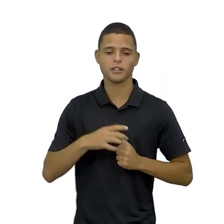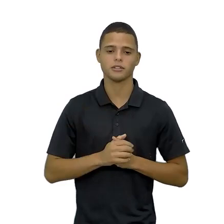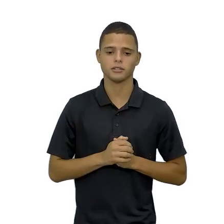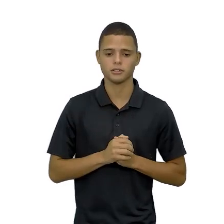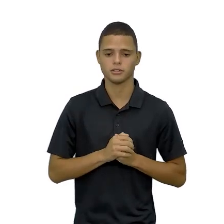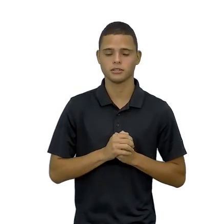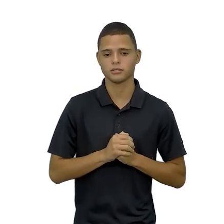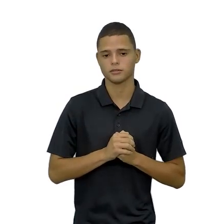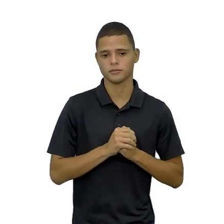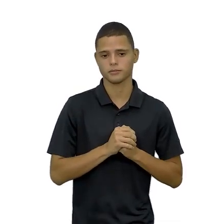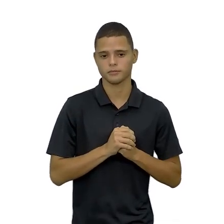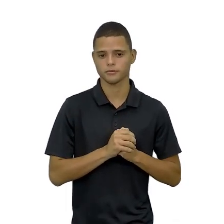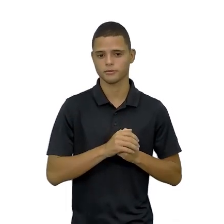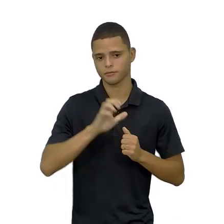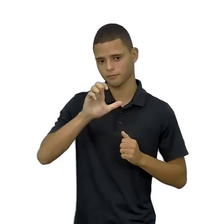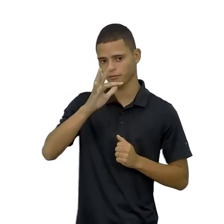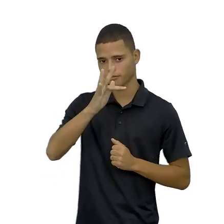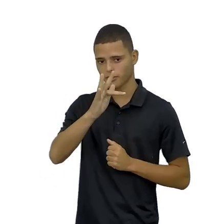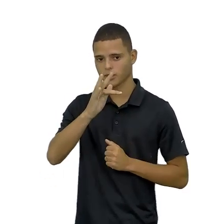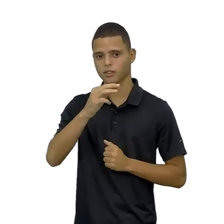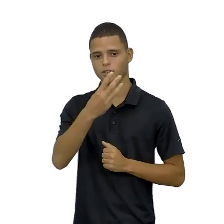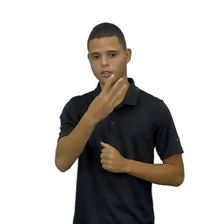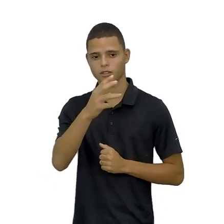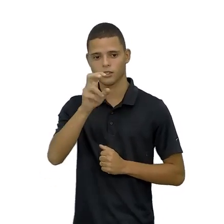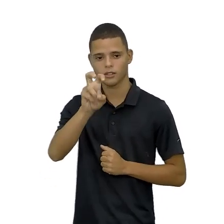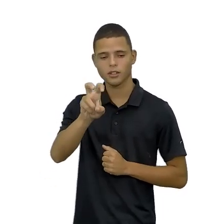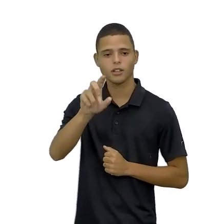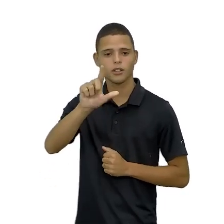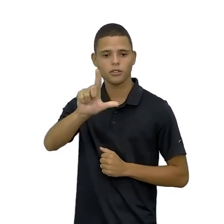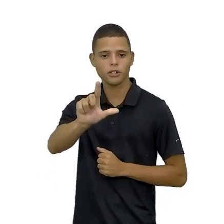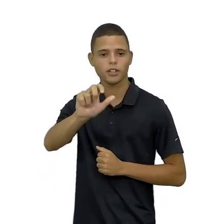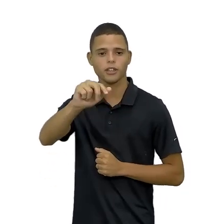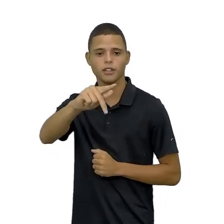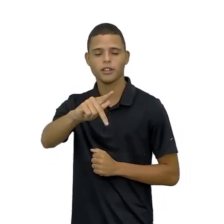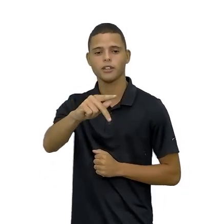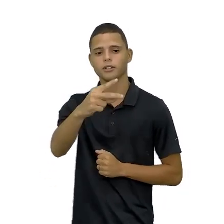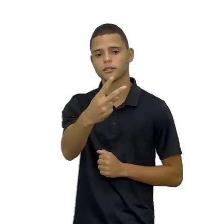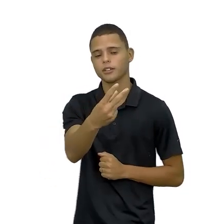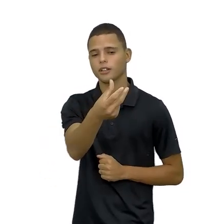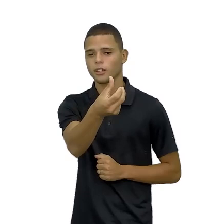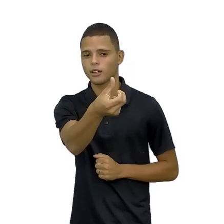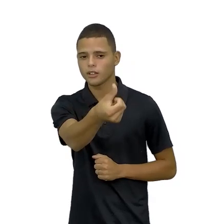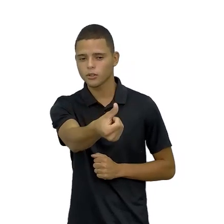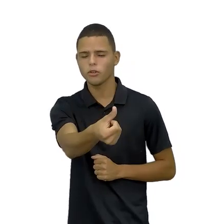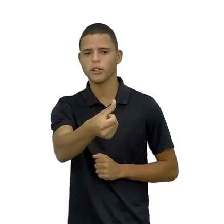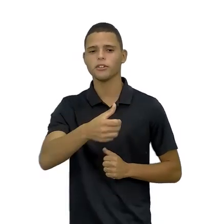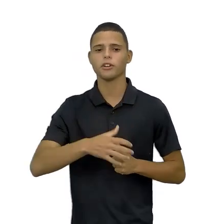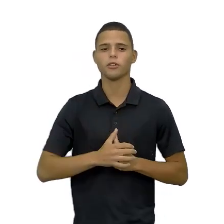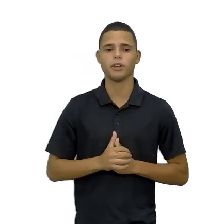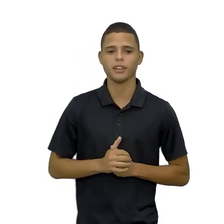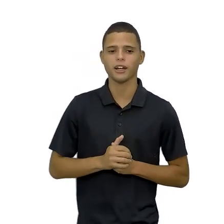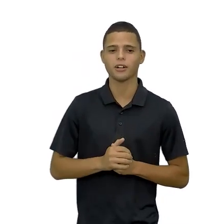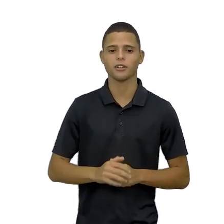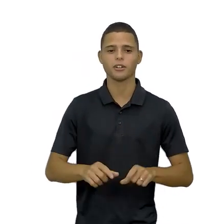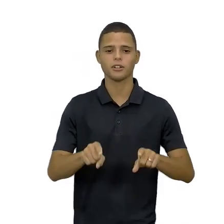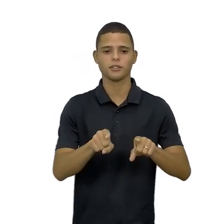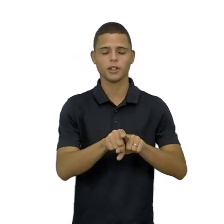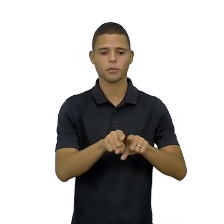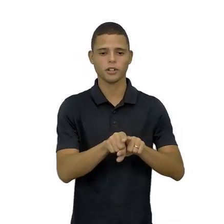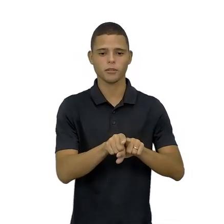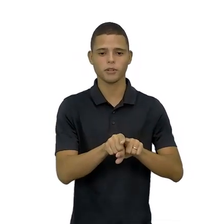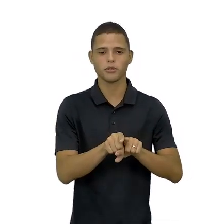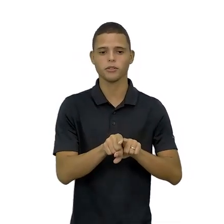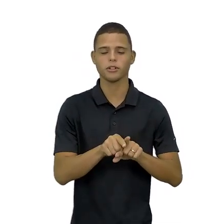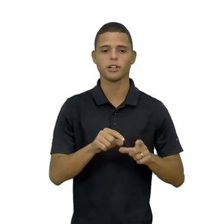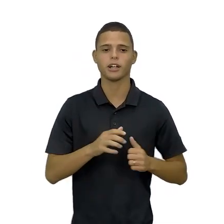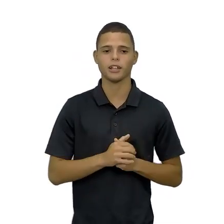A habilidade EF 35 LP26. Nós falamos no nosso